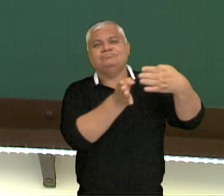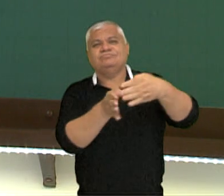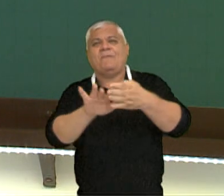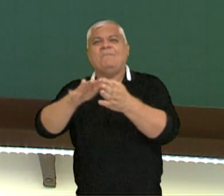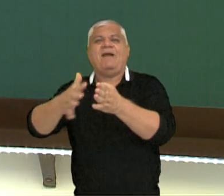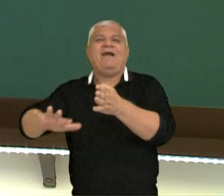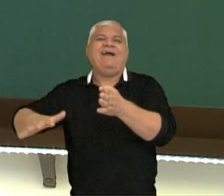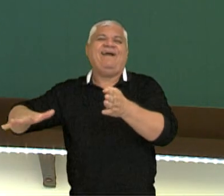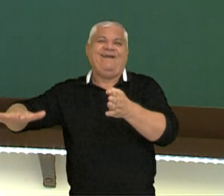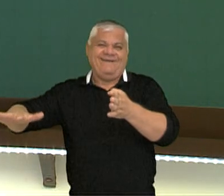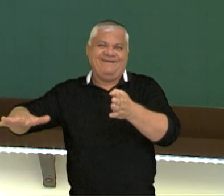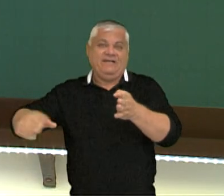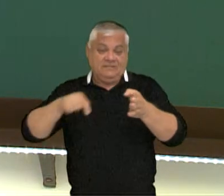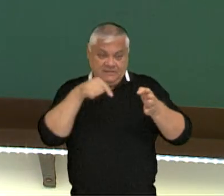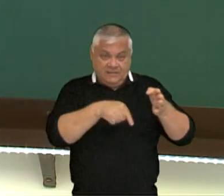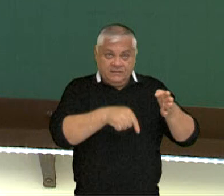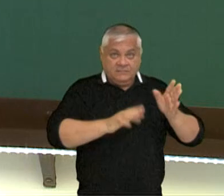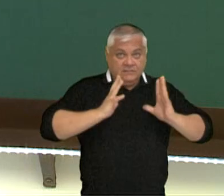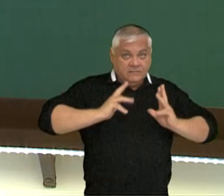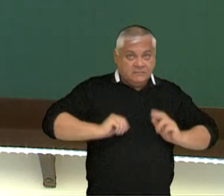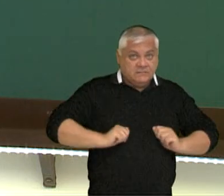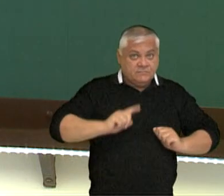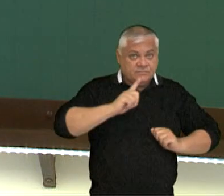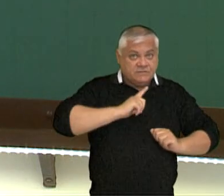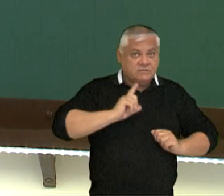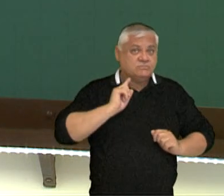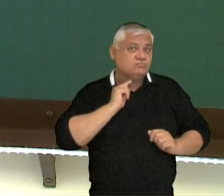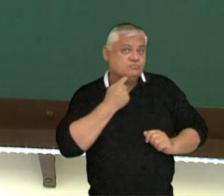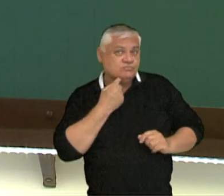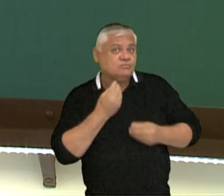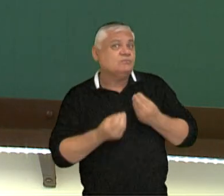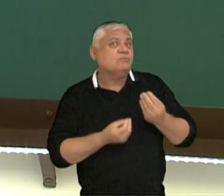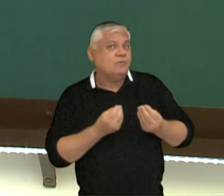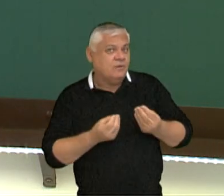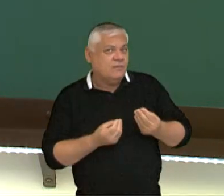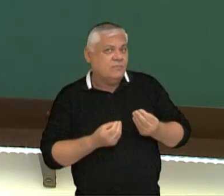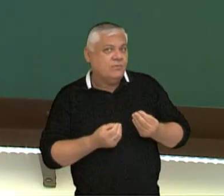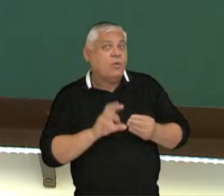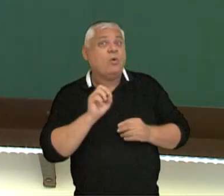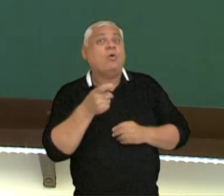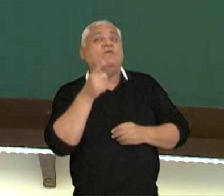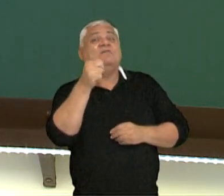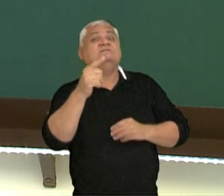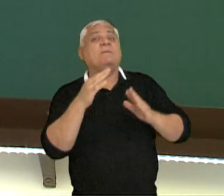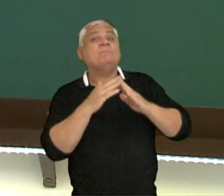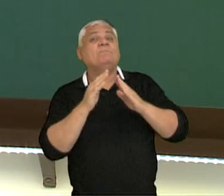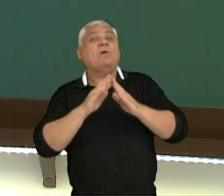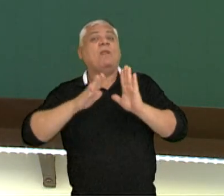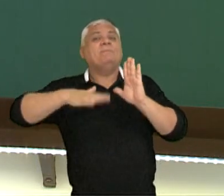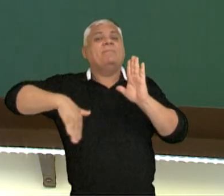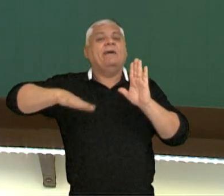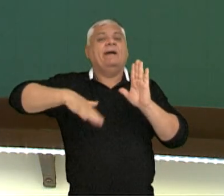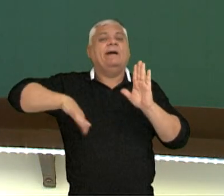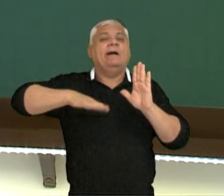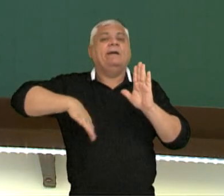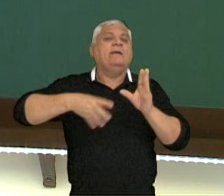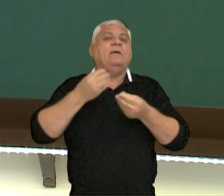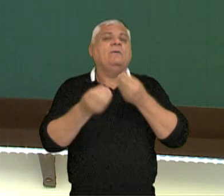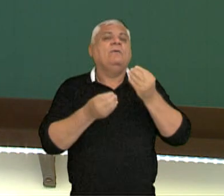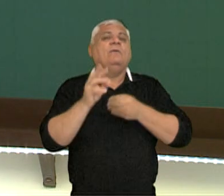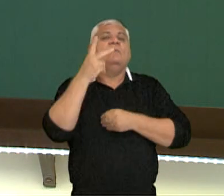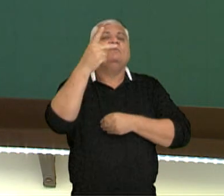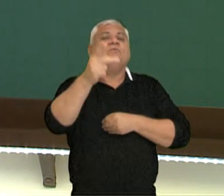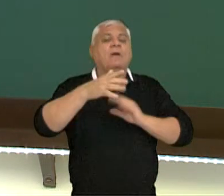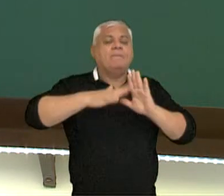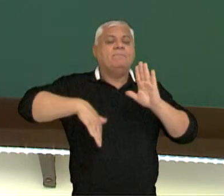está essa área aí onde você está? Os rios da área onde você mora? Ou se você mora numa região litorânea, que condições tem a